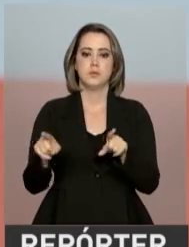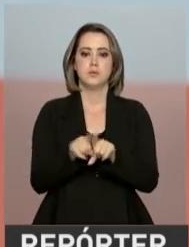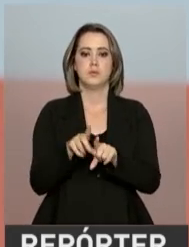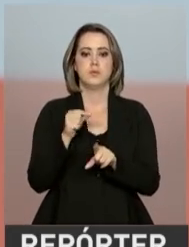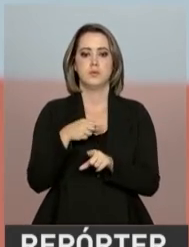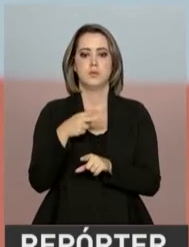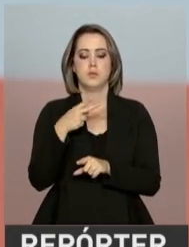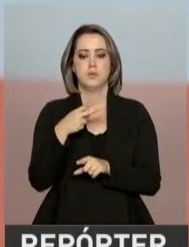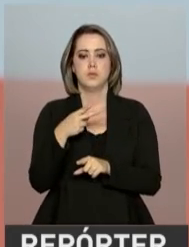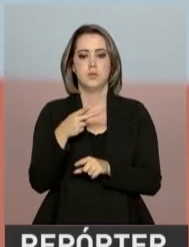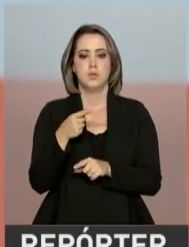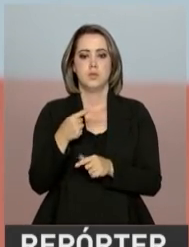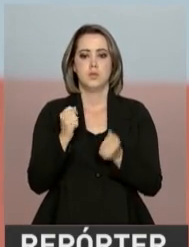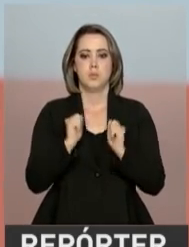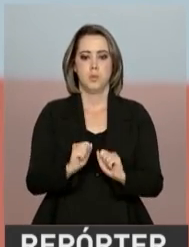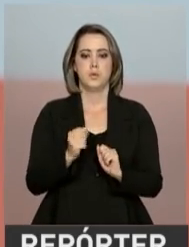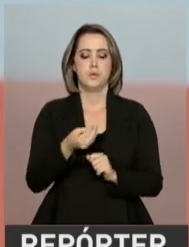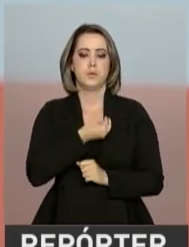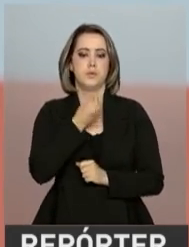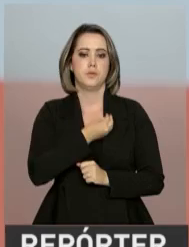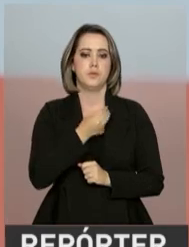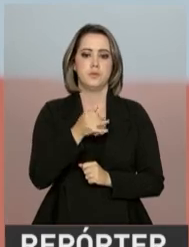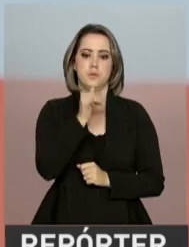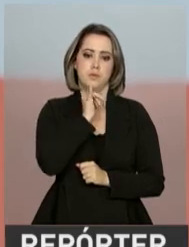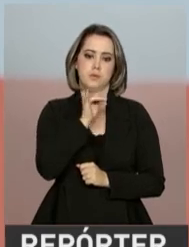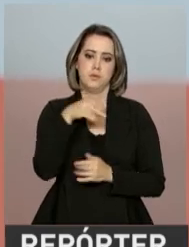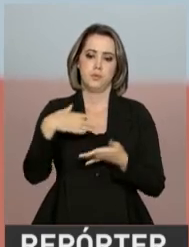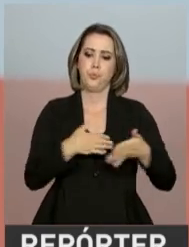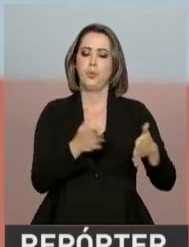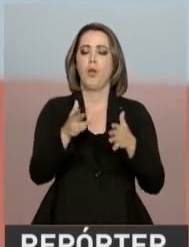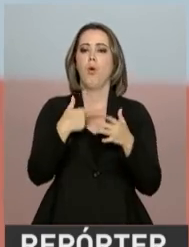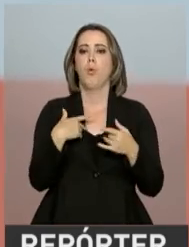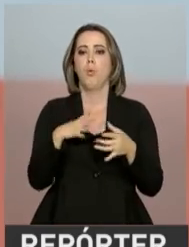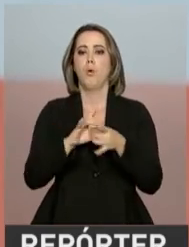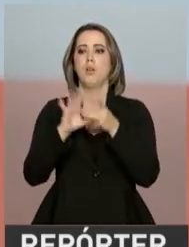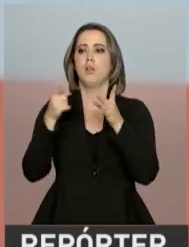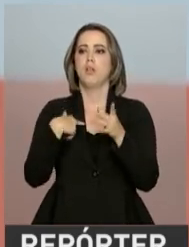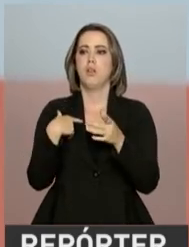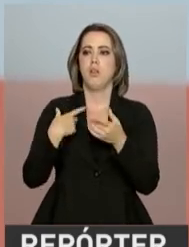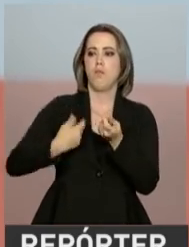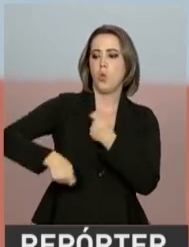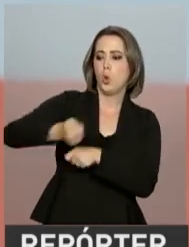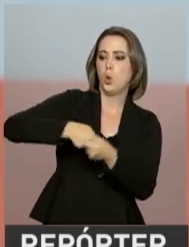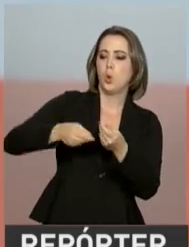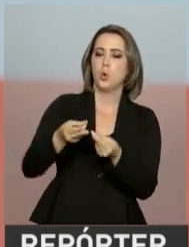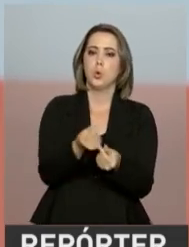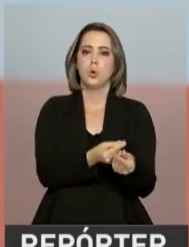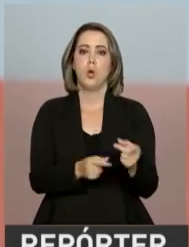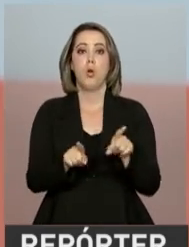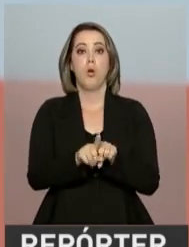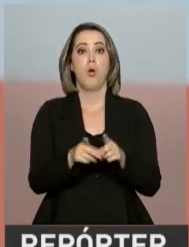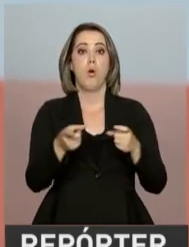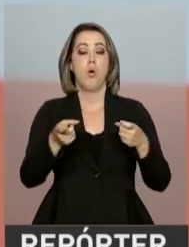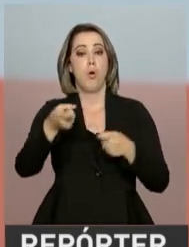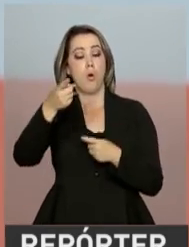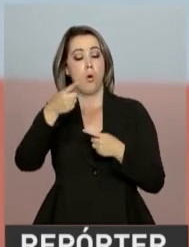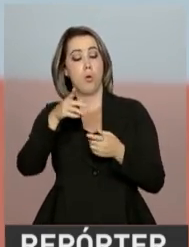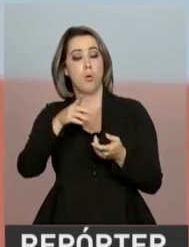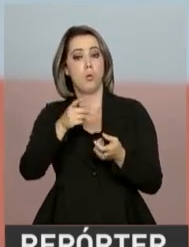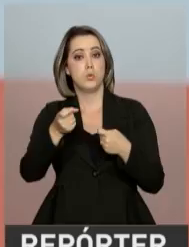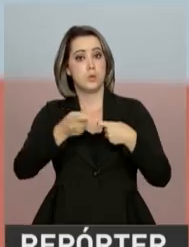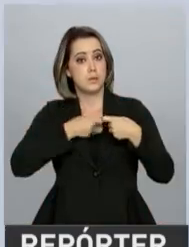por quais elas possam passar por exemplo que estão na rua com relação à trás dani sexual e até o